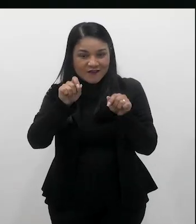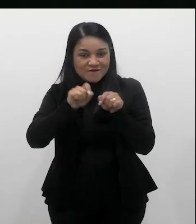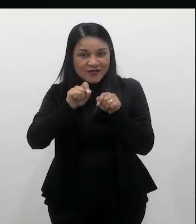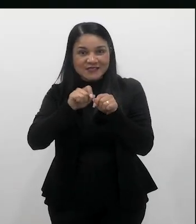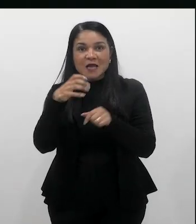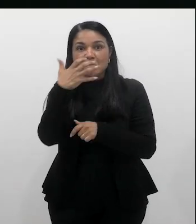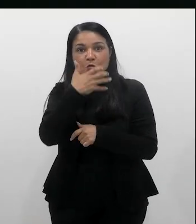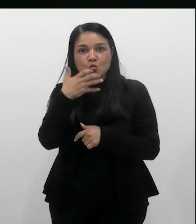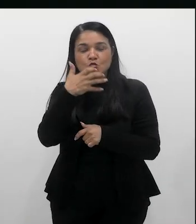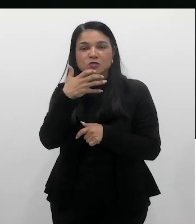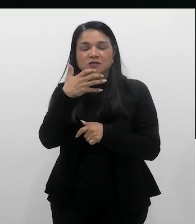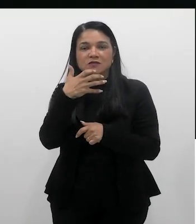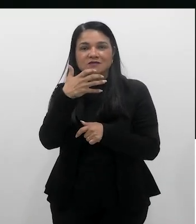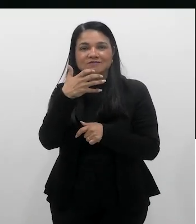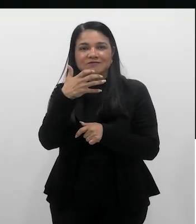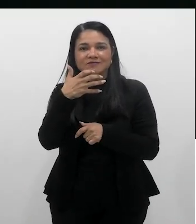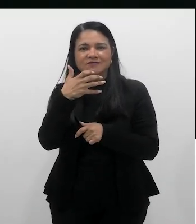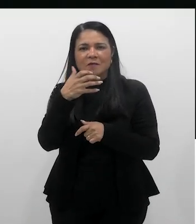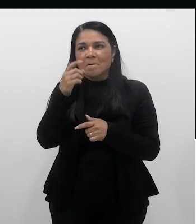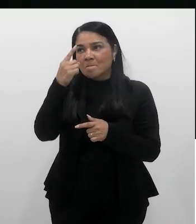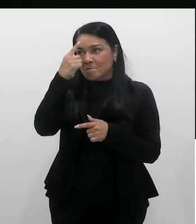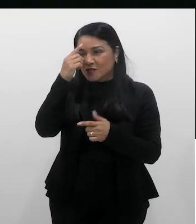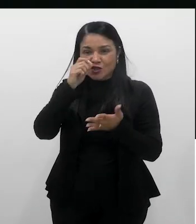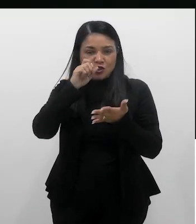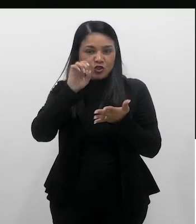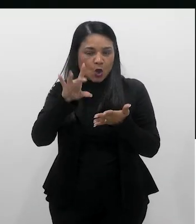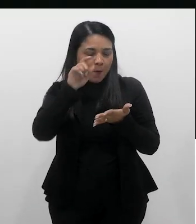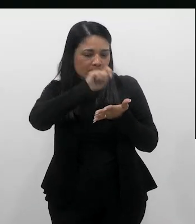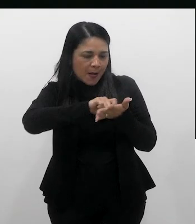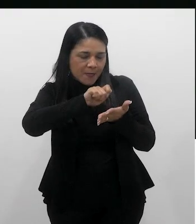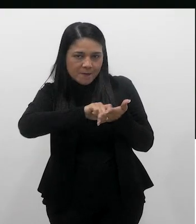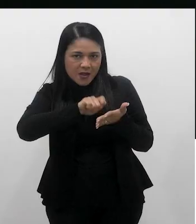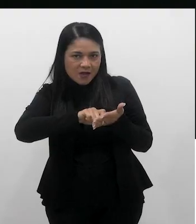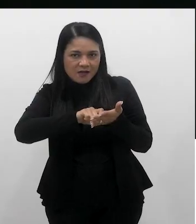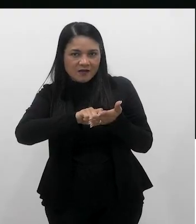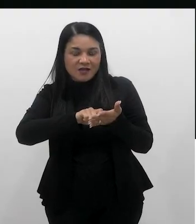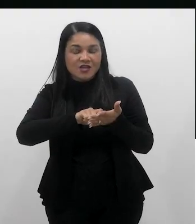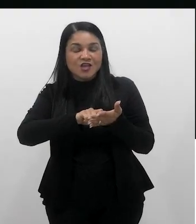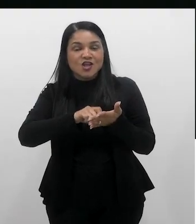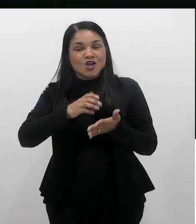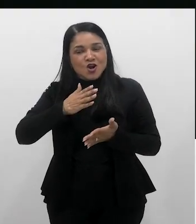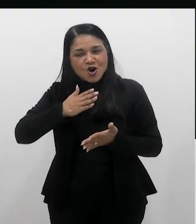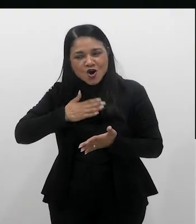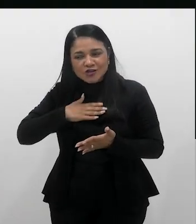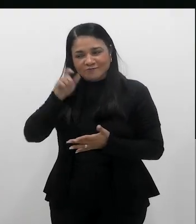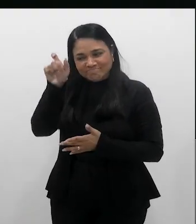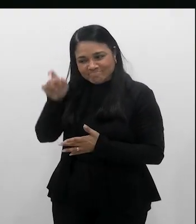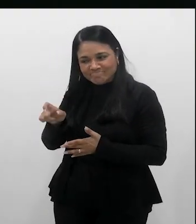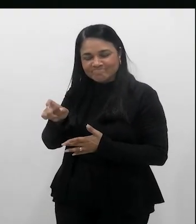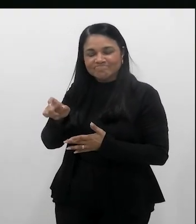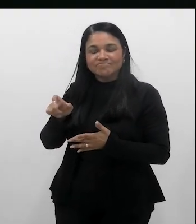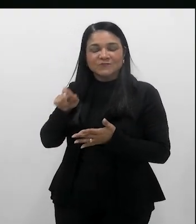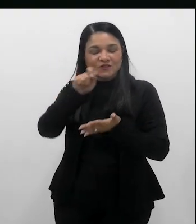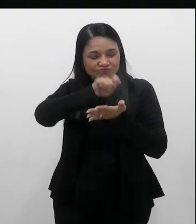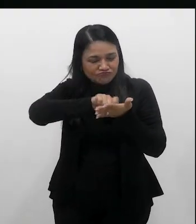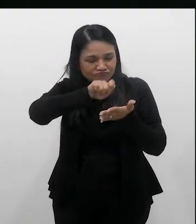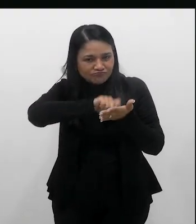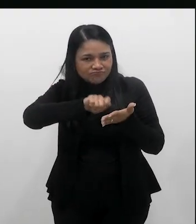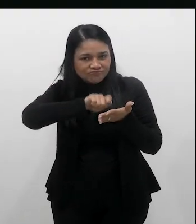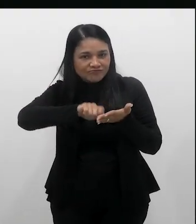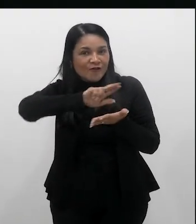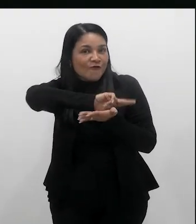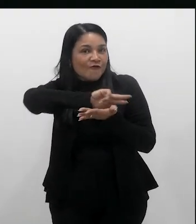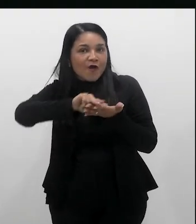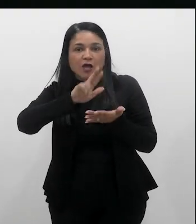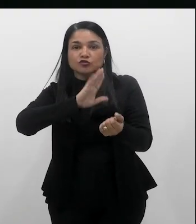música. Tá? A pessoa acha que é só composições. Tá? Ele gostava de ser multifacetado como compositor